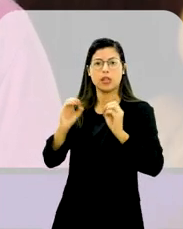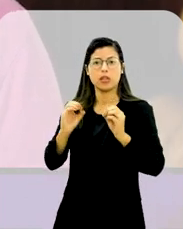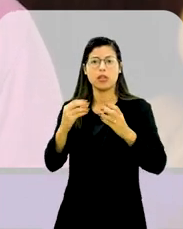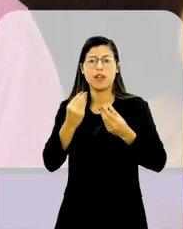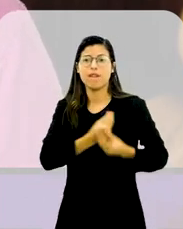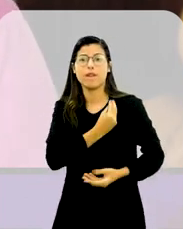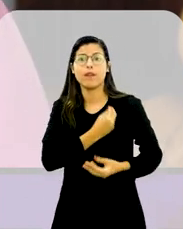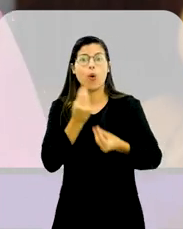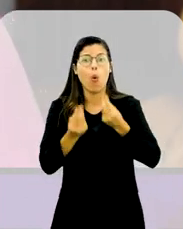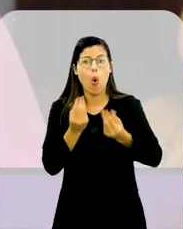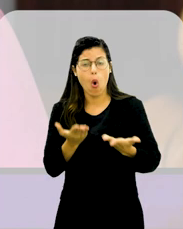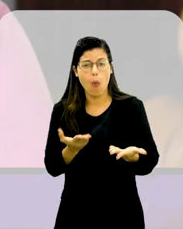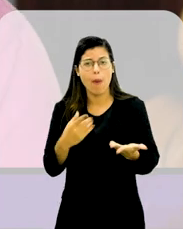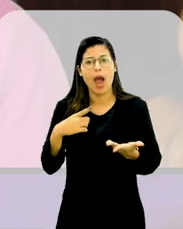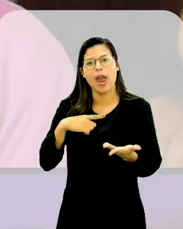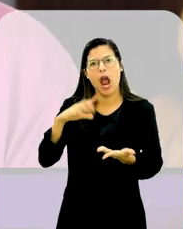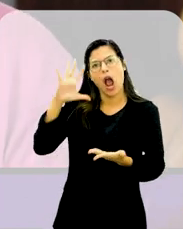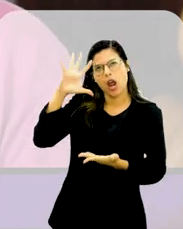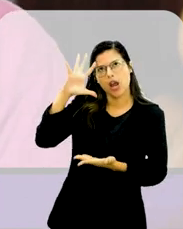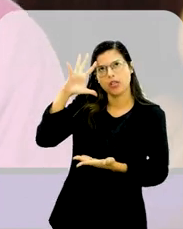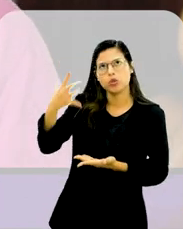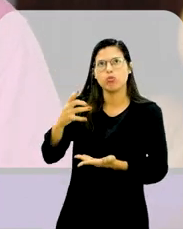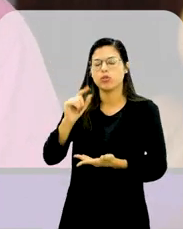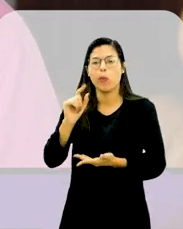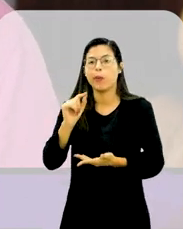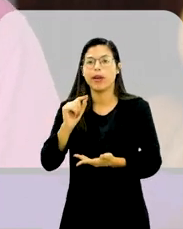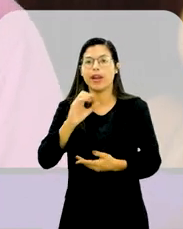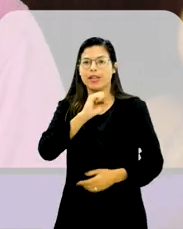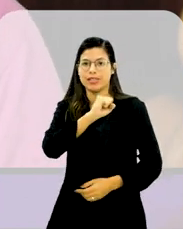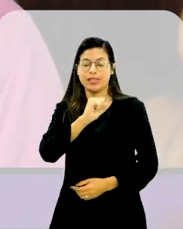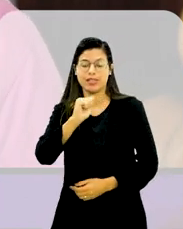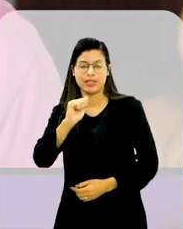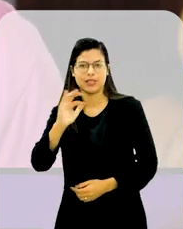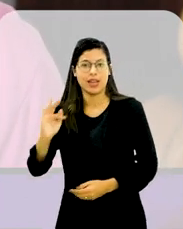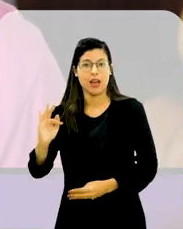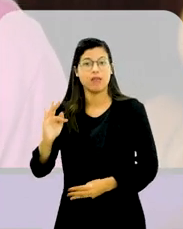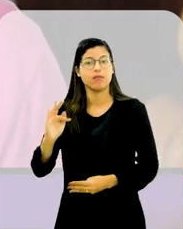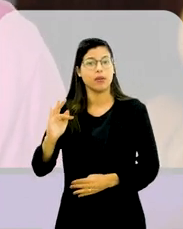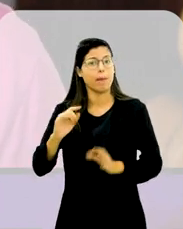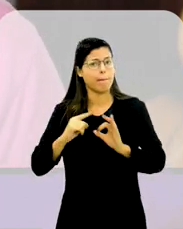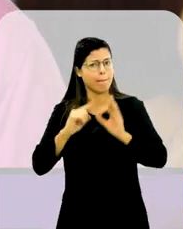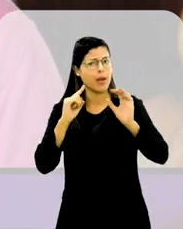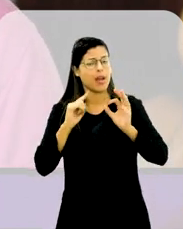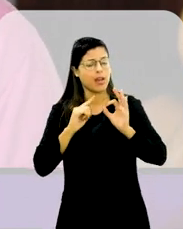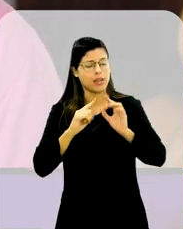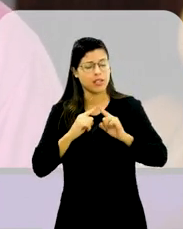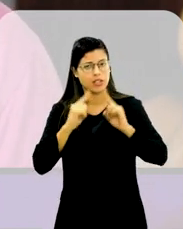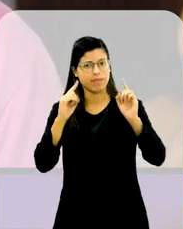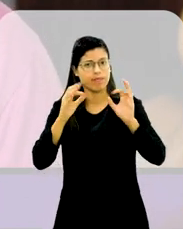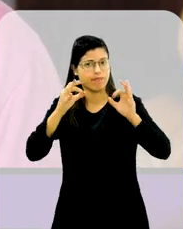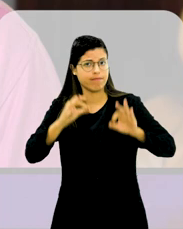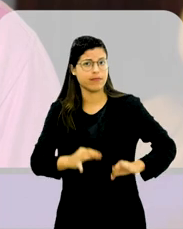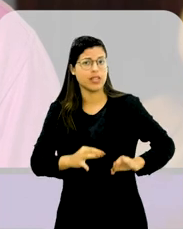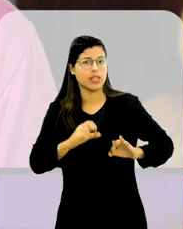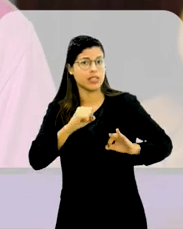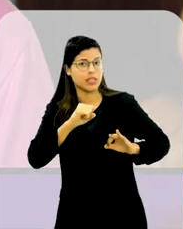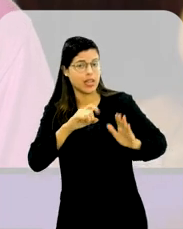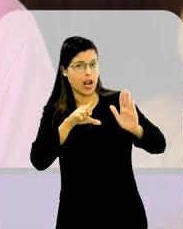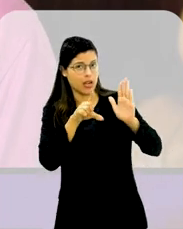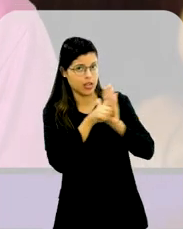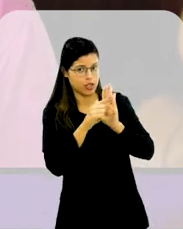recebia também ia viver de quê aí deu essa solução da saf porque eu tenho certeza que se a nossa